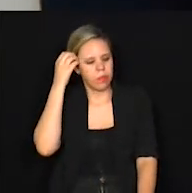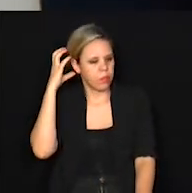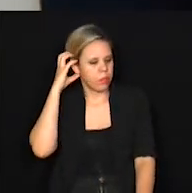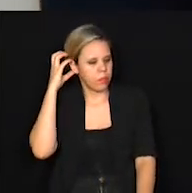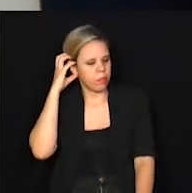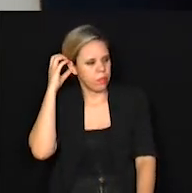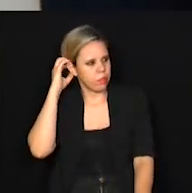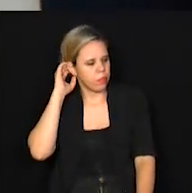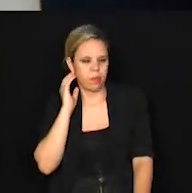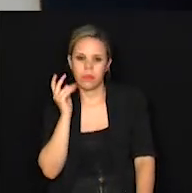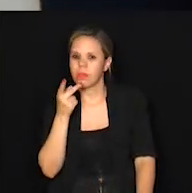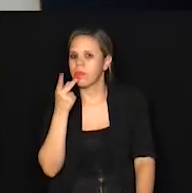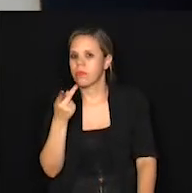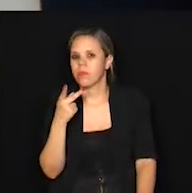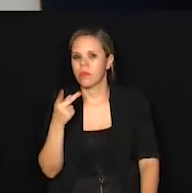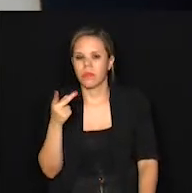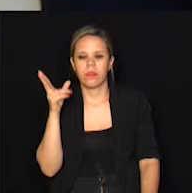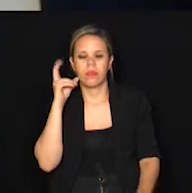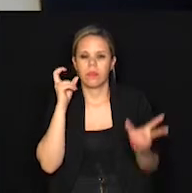ok.